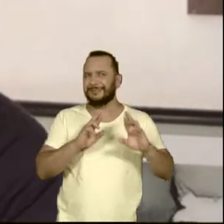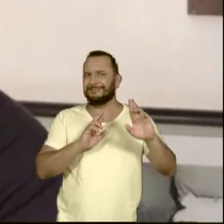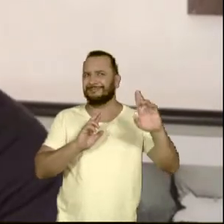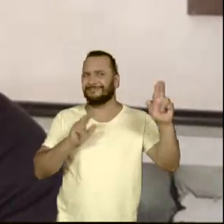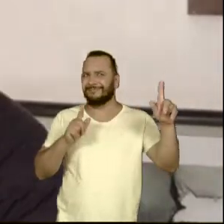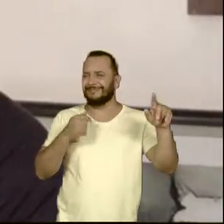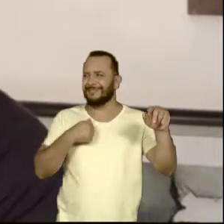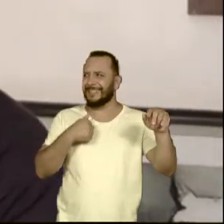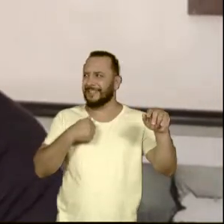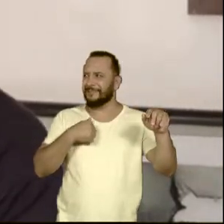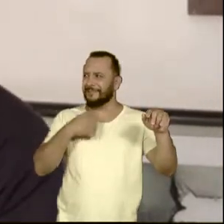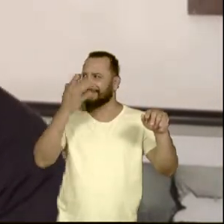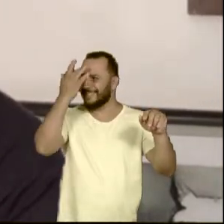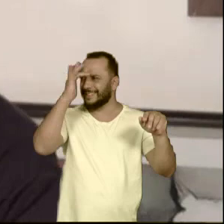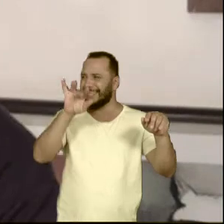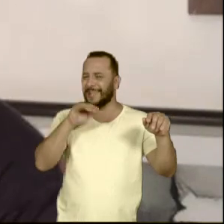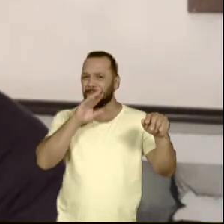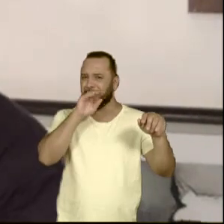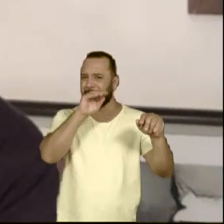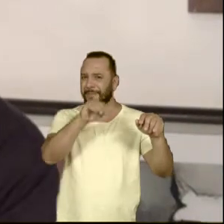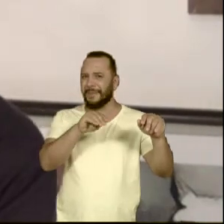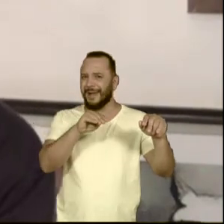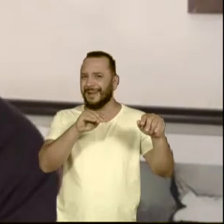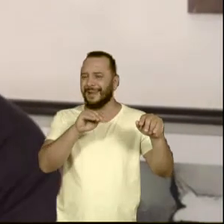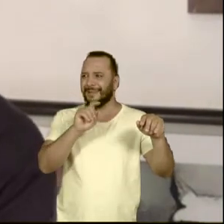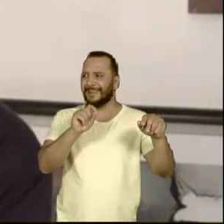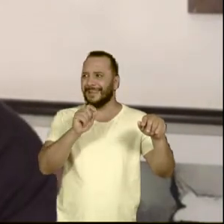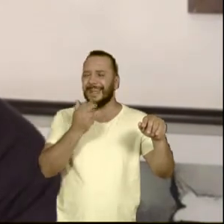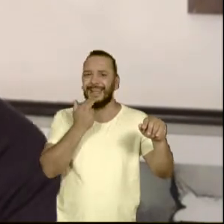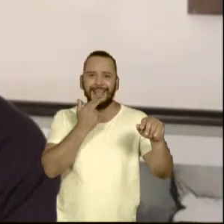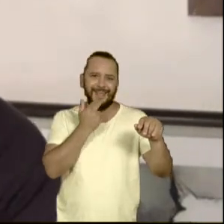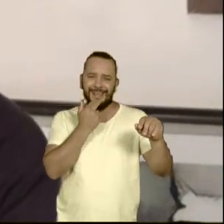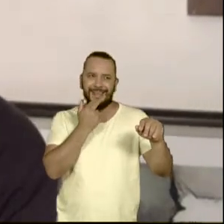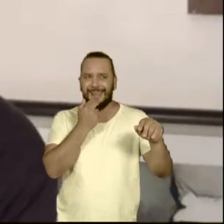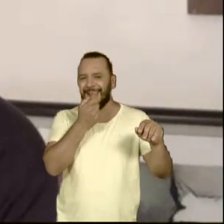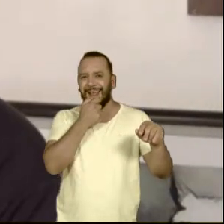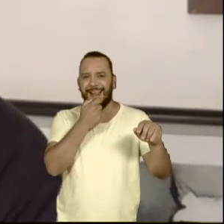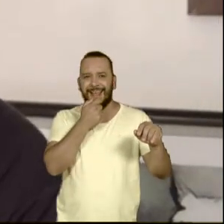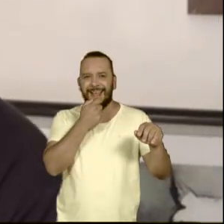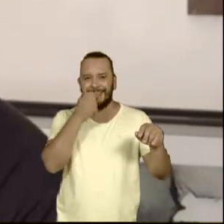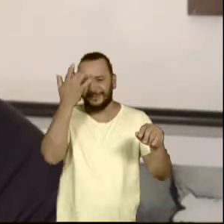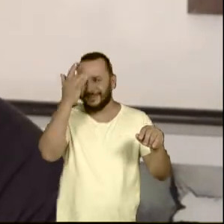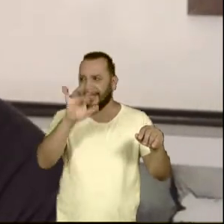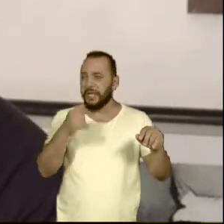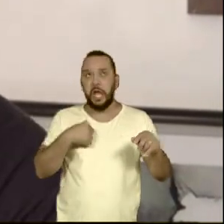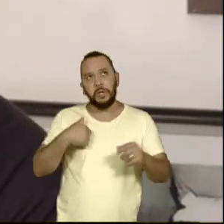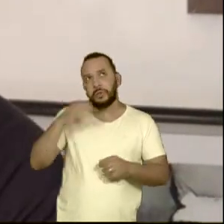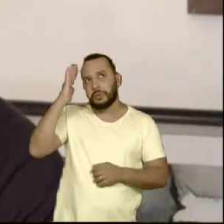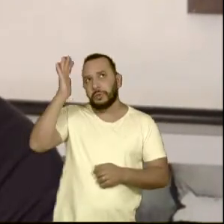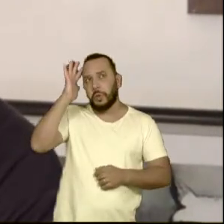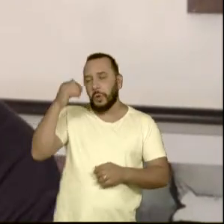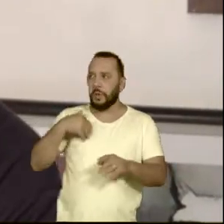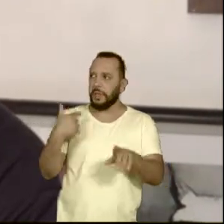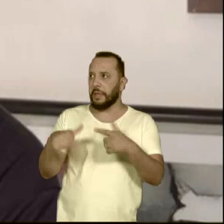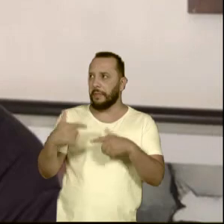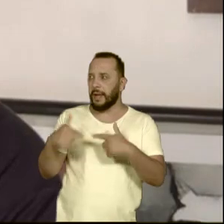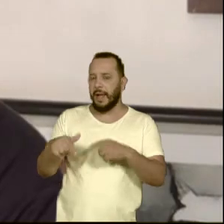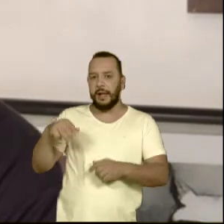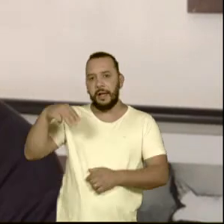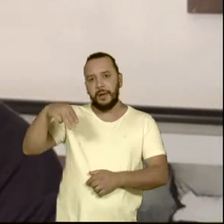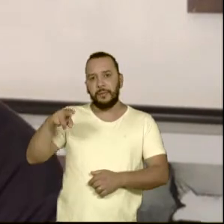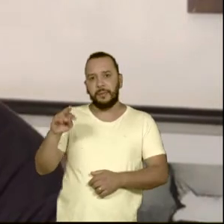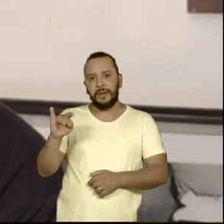nunca sonhei na minha vida, um dia eu quero trabalhar com os Muppets, nunca sonhei nada disso, nunca, passou pela minha cabeça.